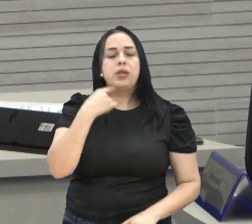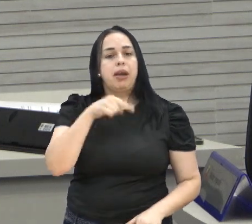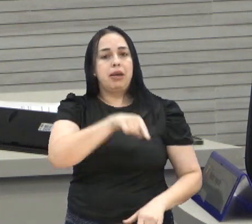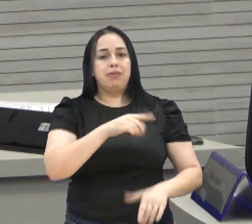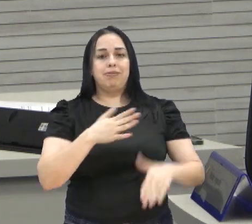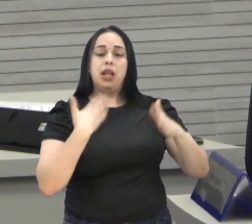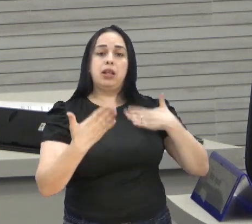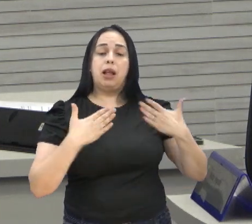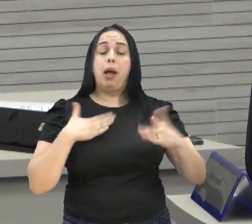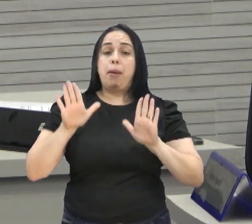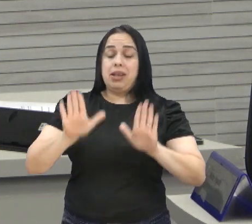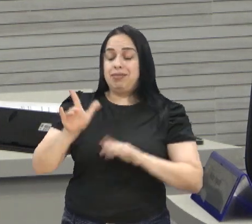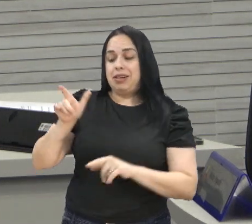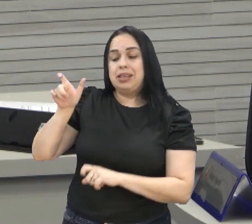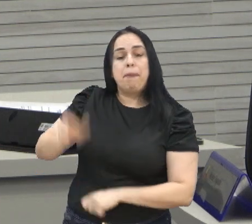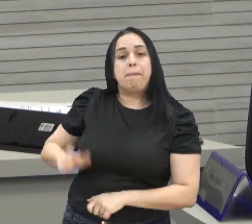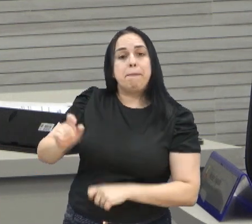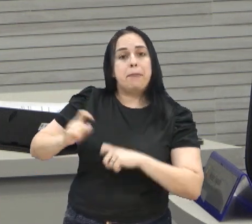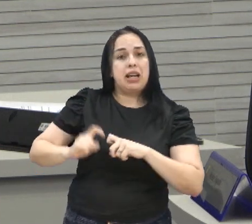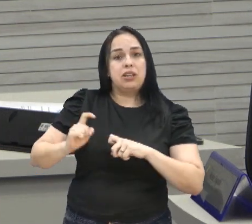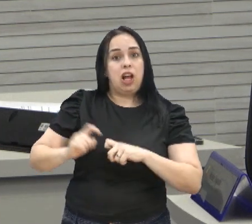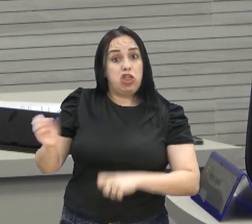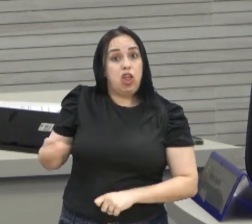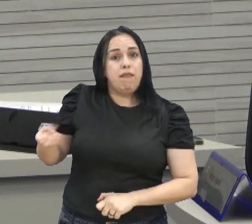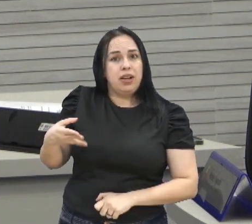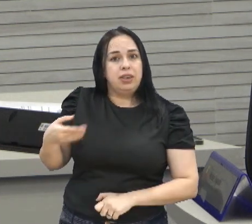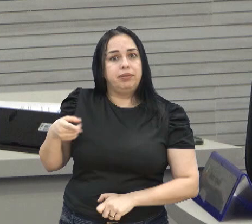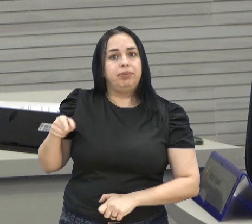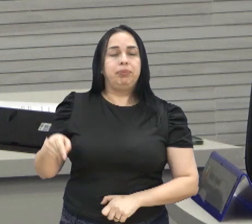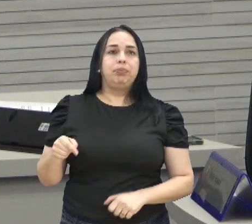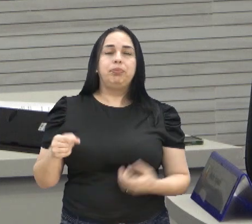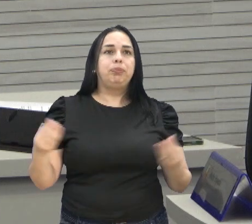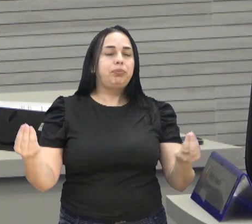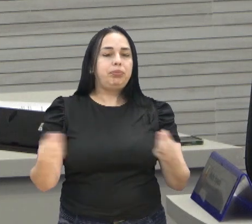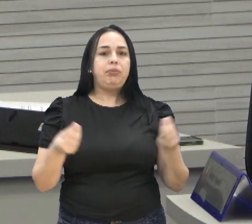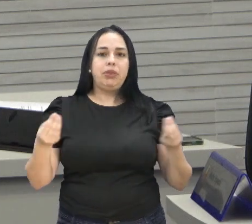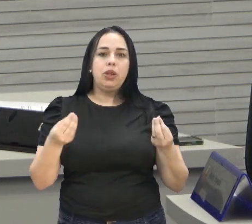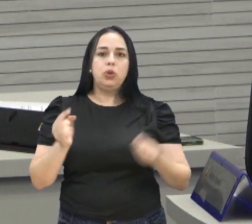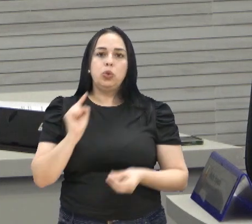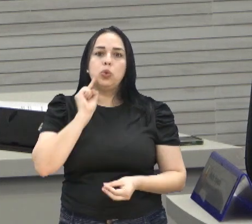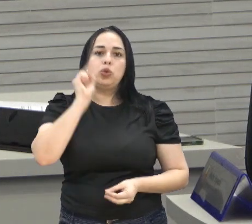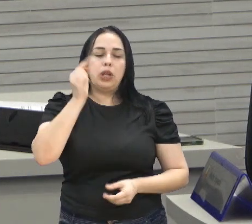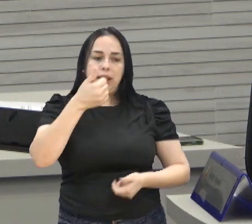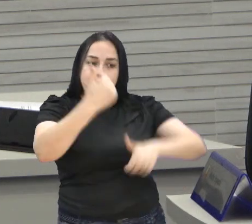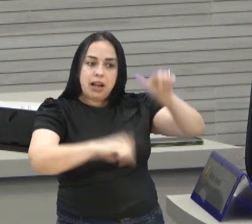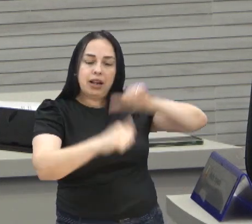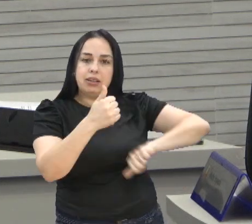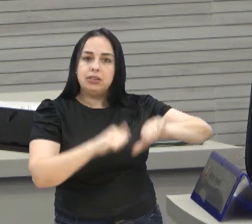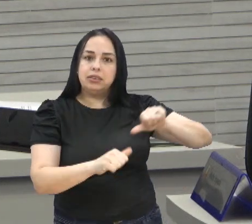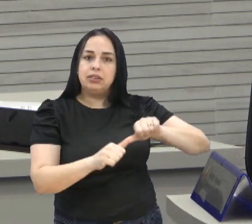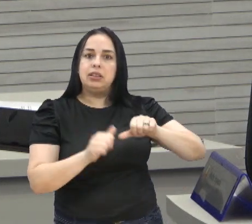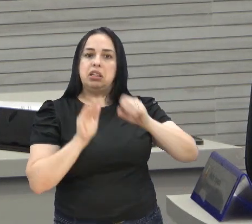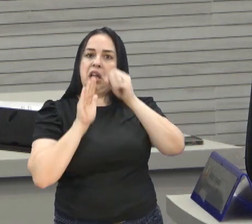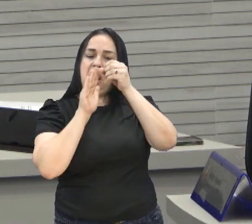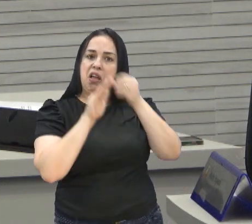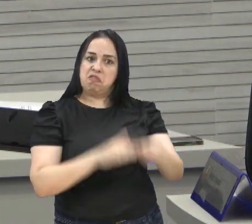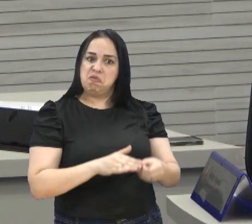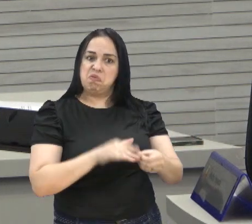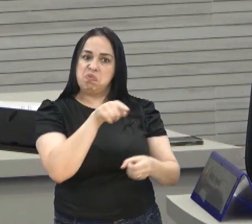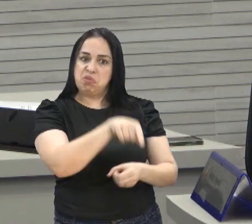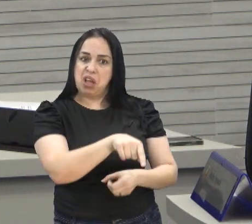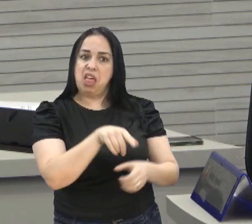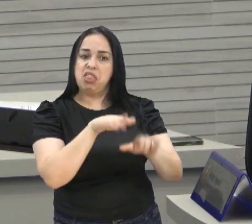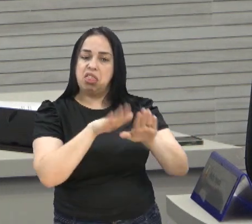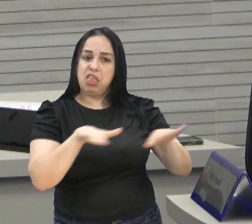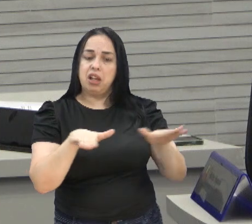nova, essa doutora, ela simplesmente, no dia da perícia, ela maltratou a avó da criança. Aí a